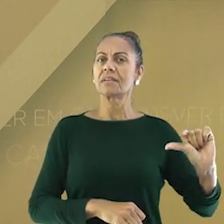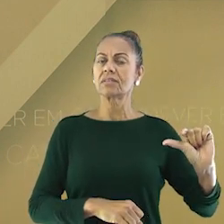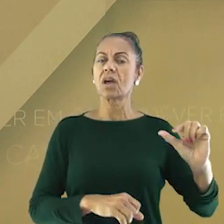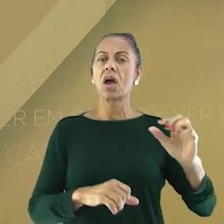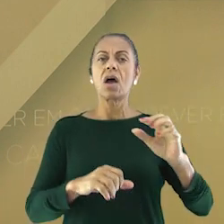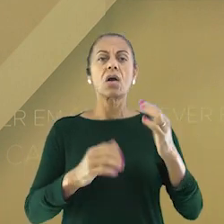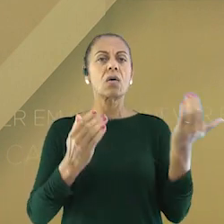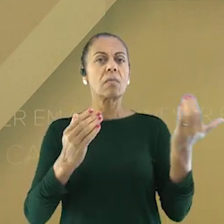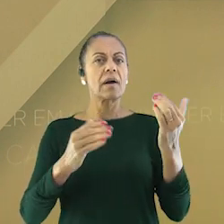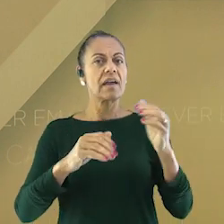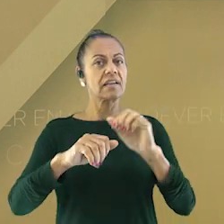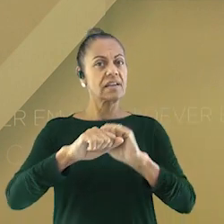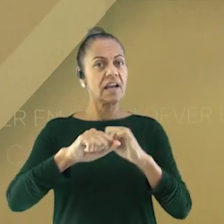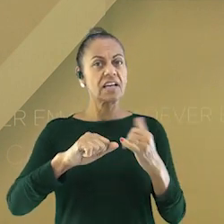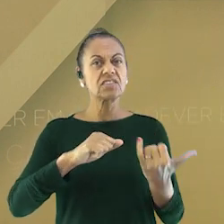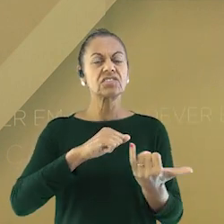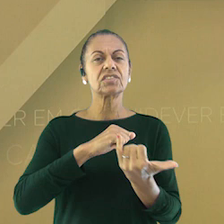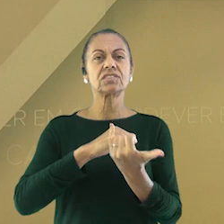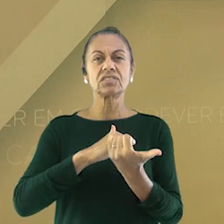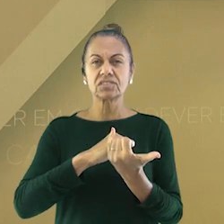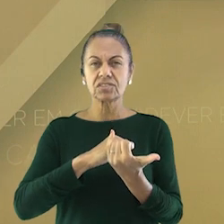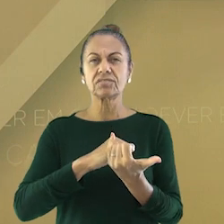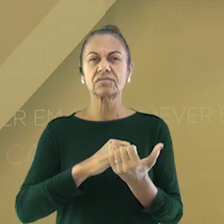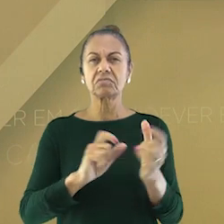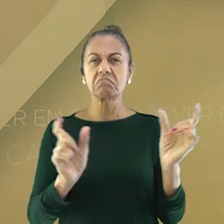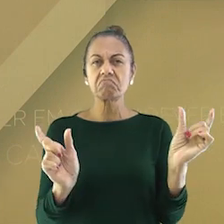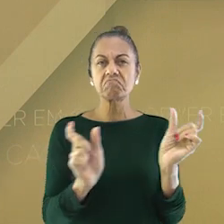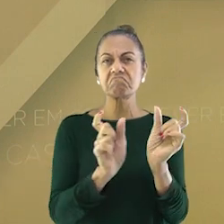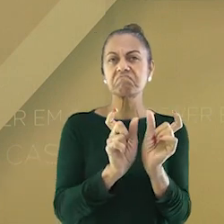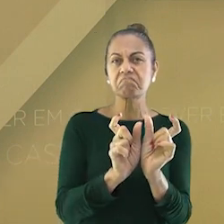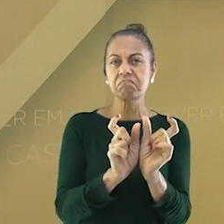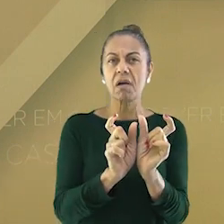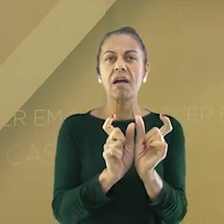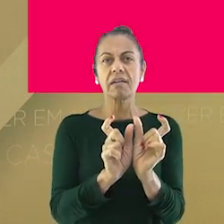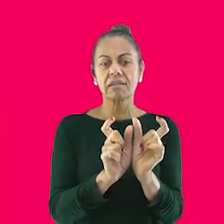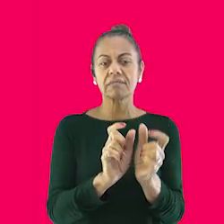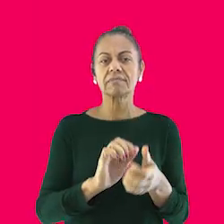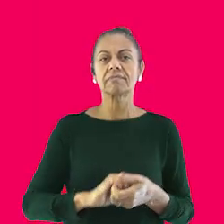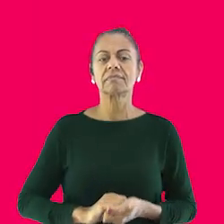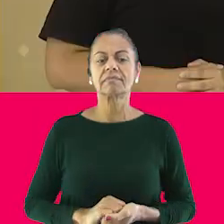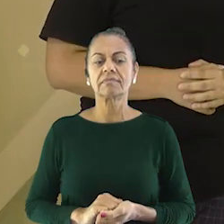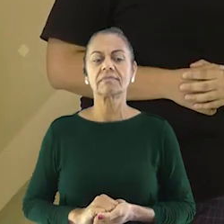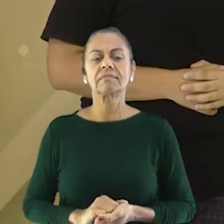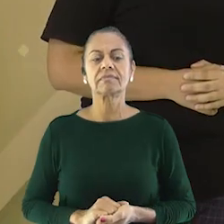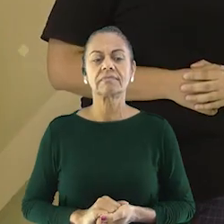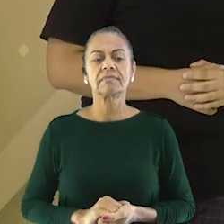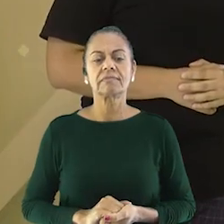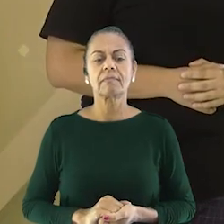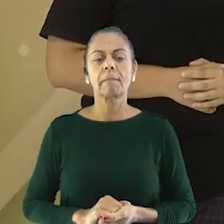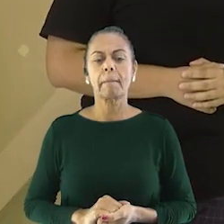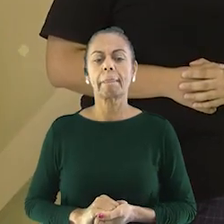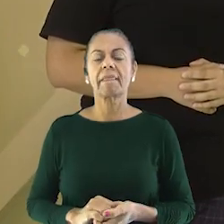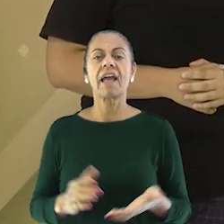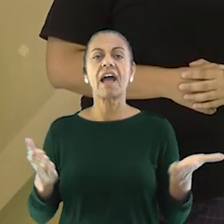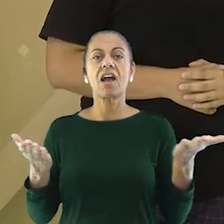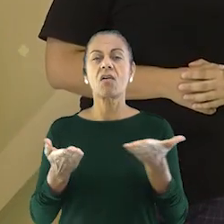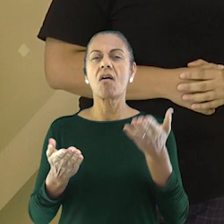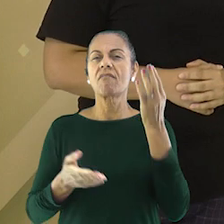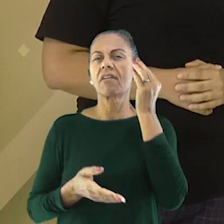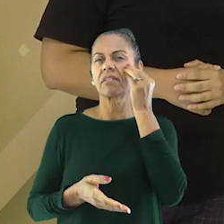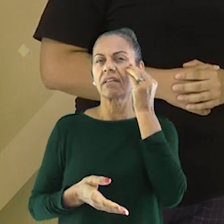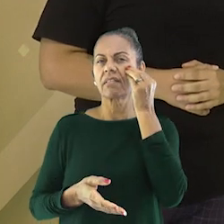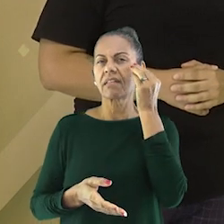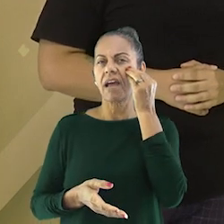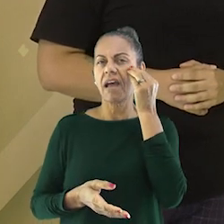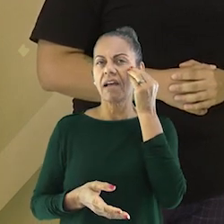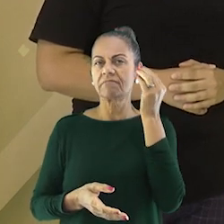longos, pois com os curtos não precisamos do more ou less, como vimos antes. Vamos fazer um teste de listening.